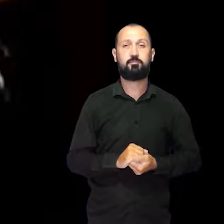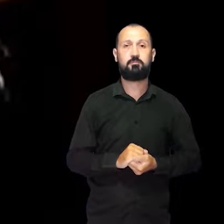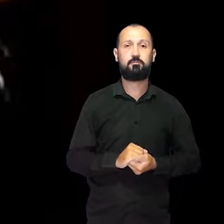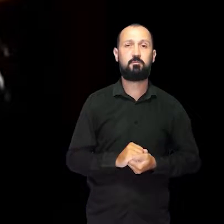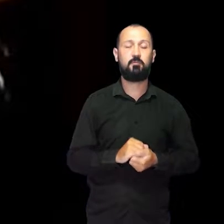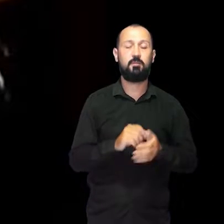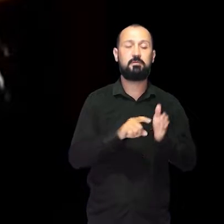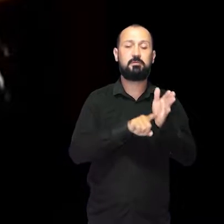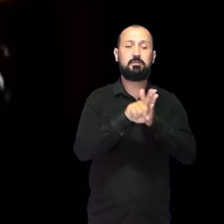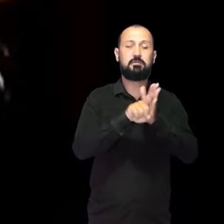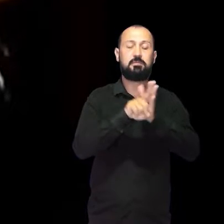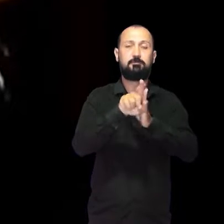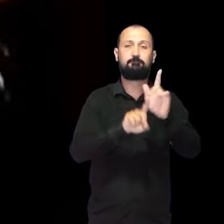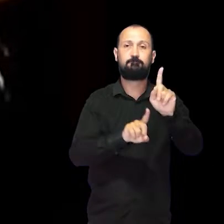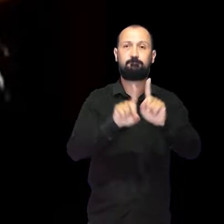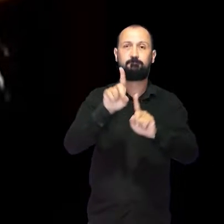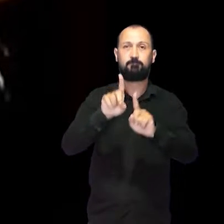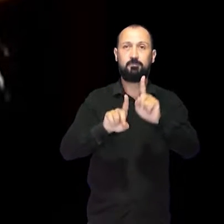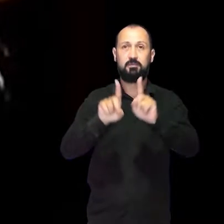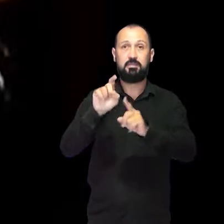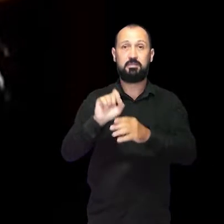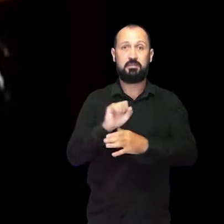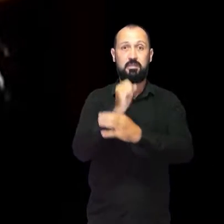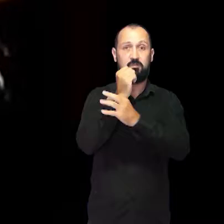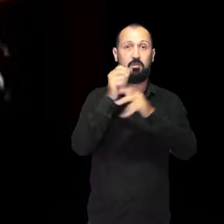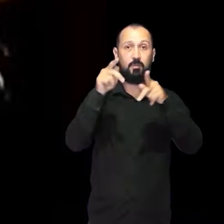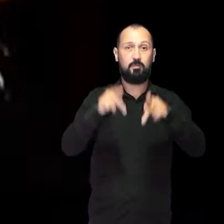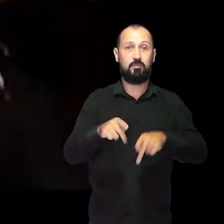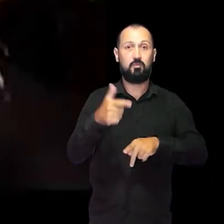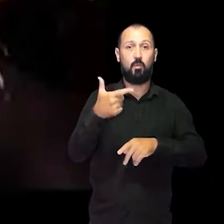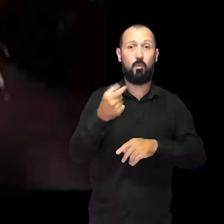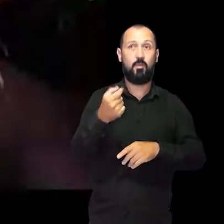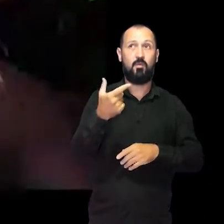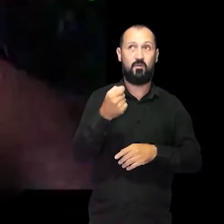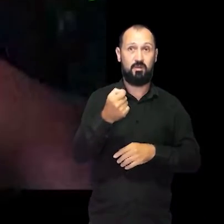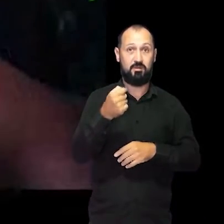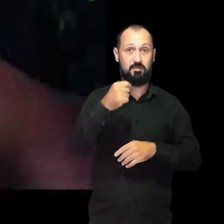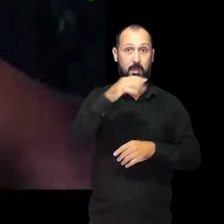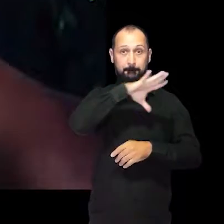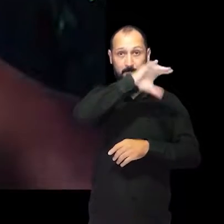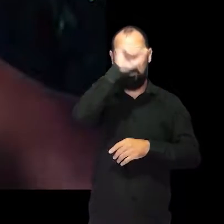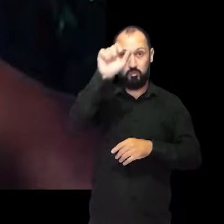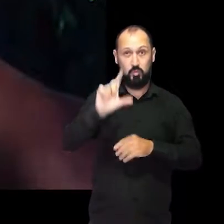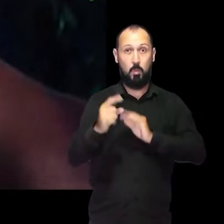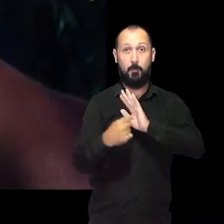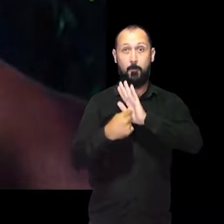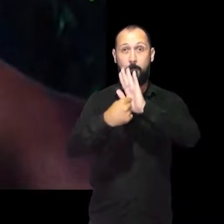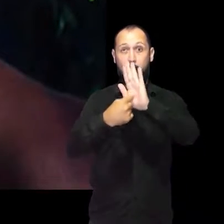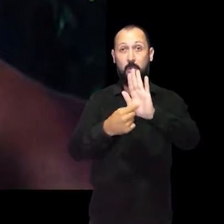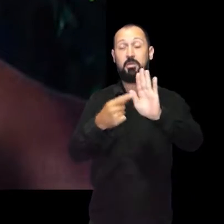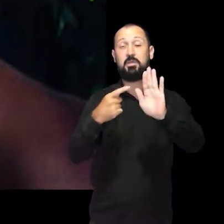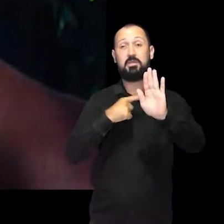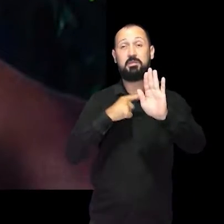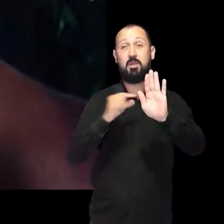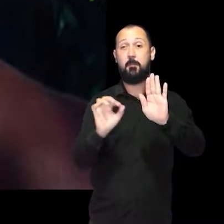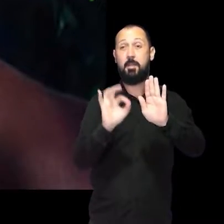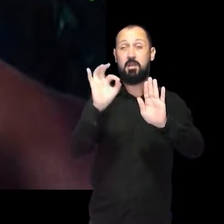Dados do Anuário de Segurança Pública de 2020 apontam que Mato Grosso do Sul apresenta uma taxa